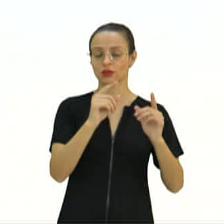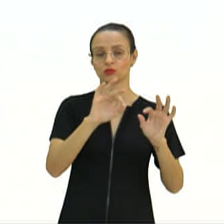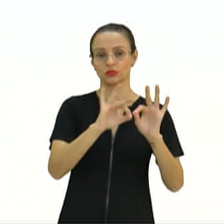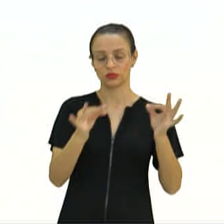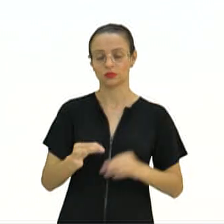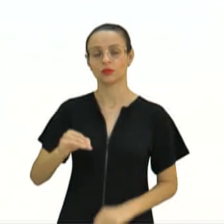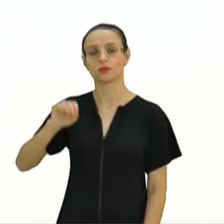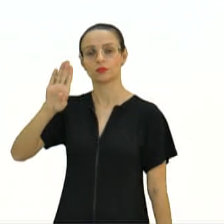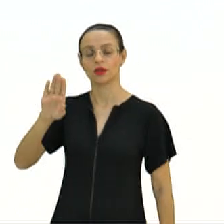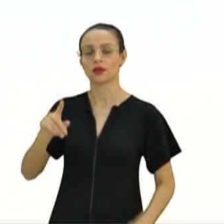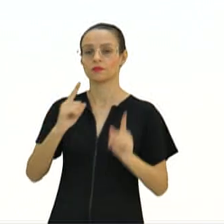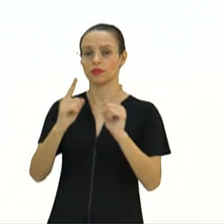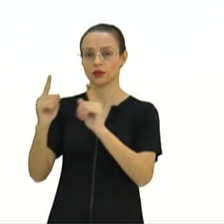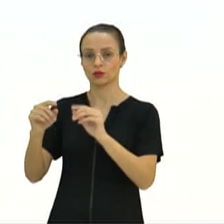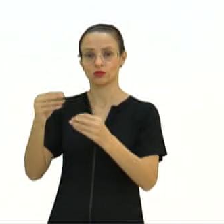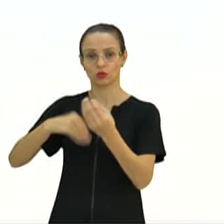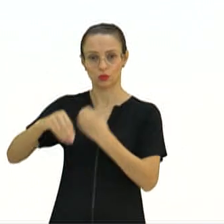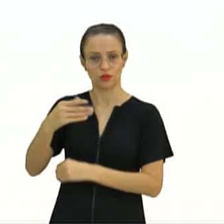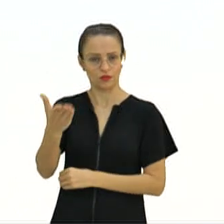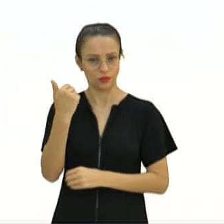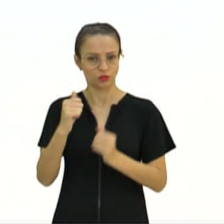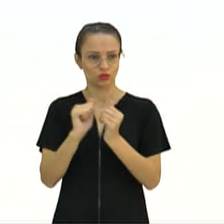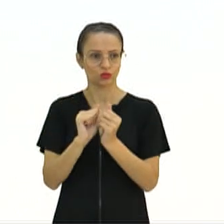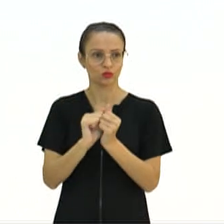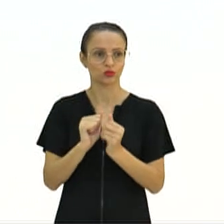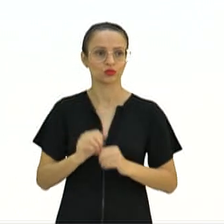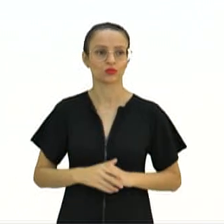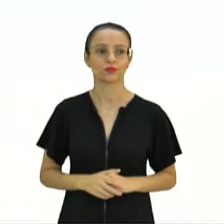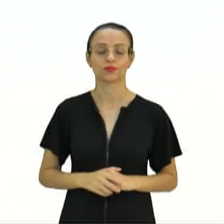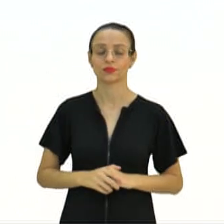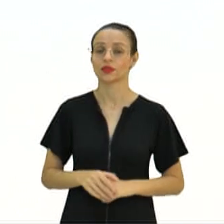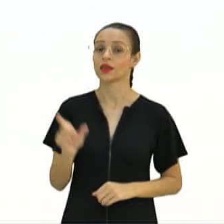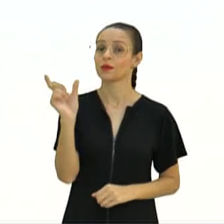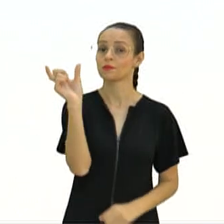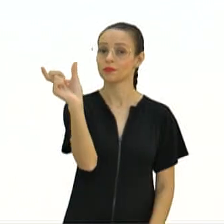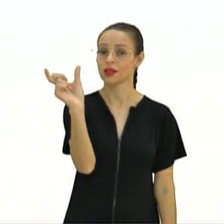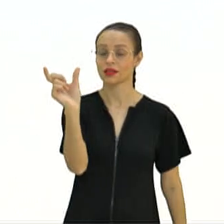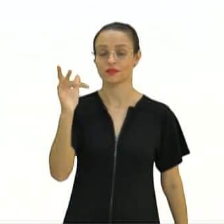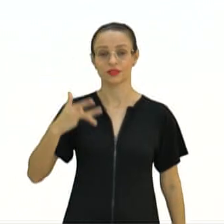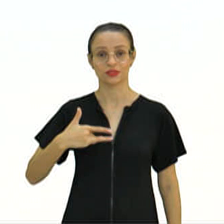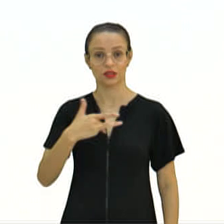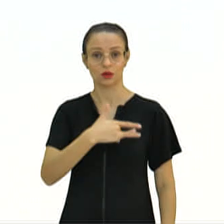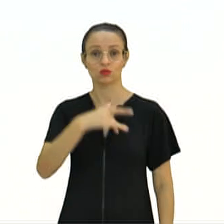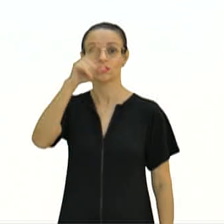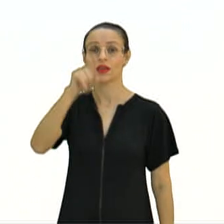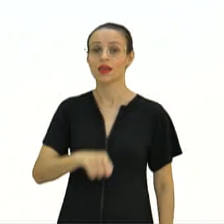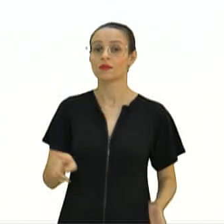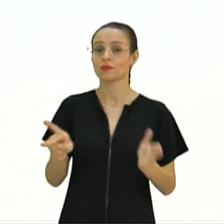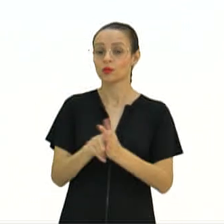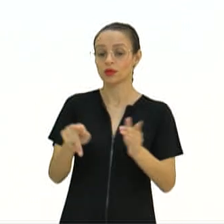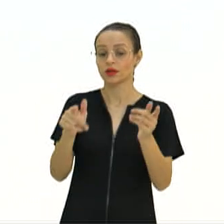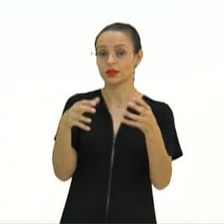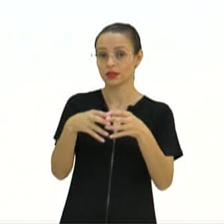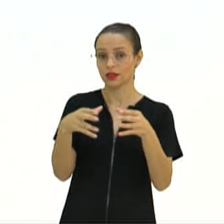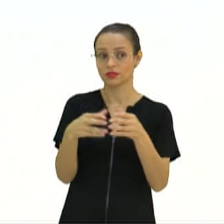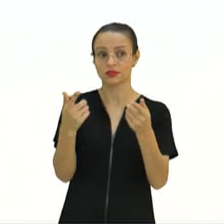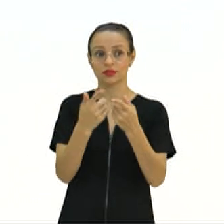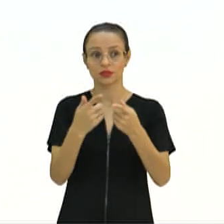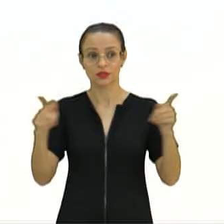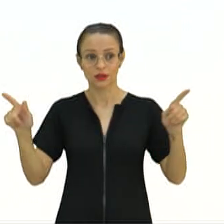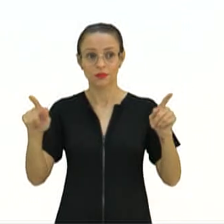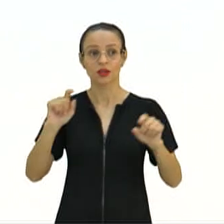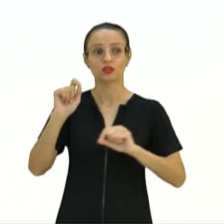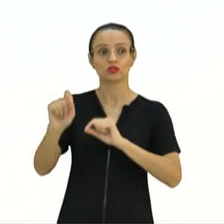B, período composto. Vamos fazer juntos. A palavra saúde pertence à classe gramatical do e exerce